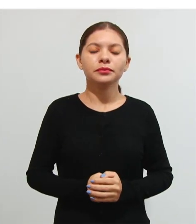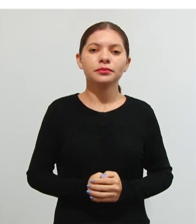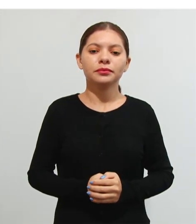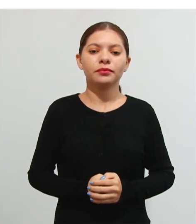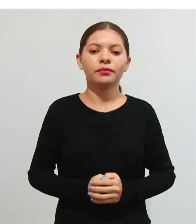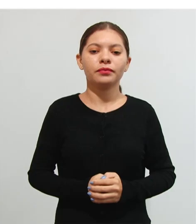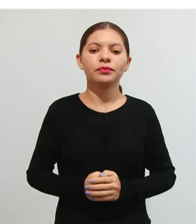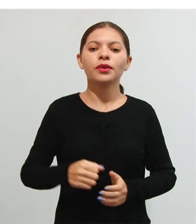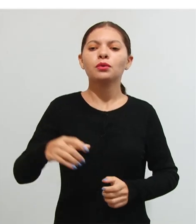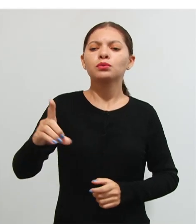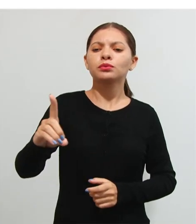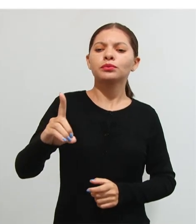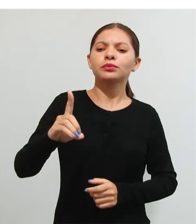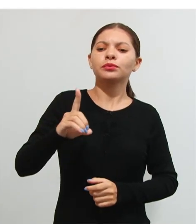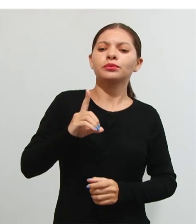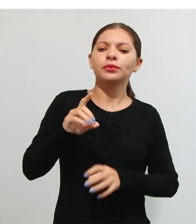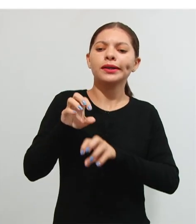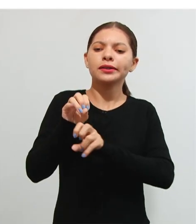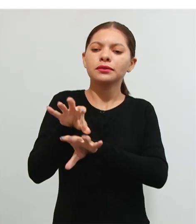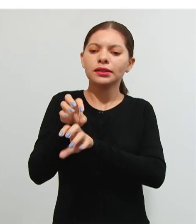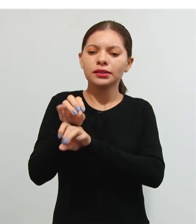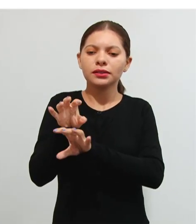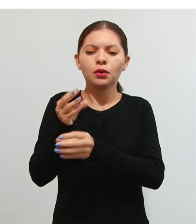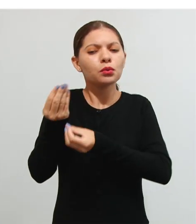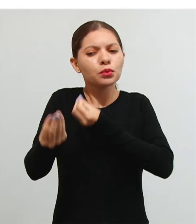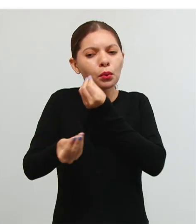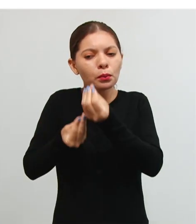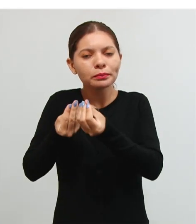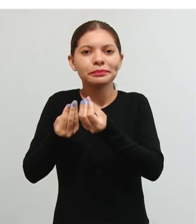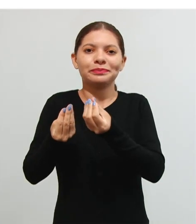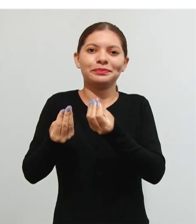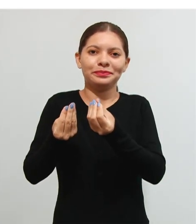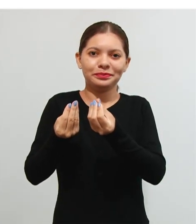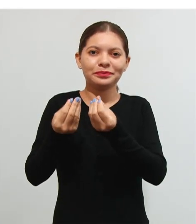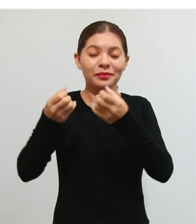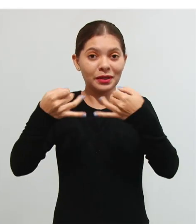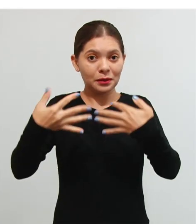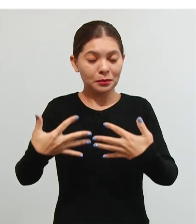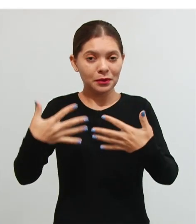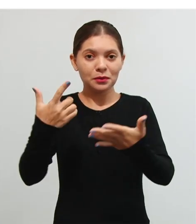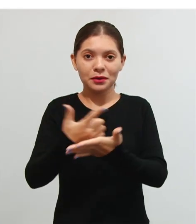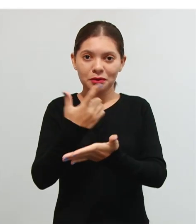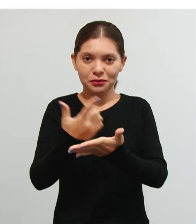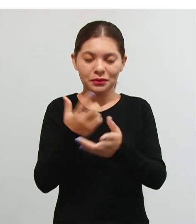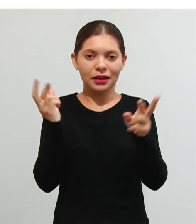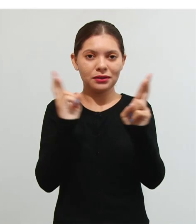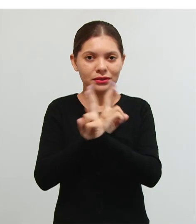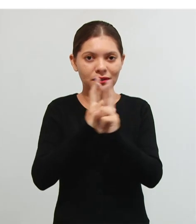o atendimento educacional. Então, está mais relacionado para a nossa área também.